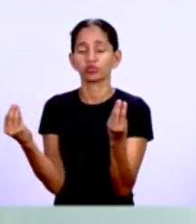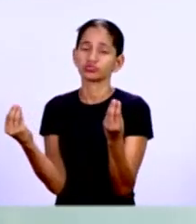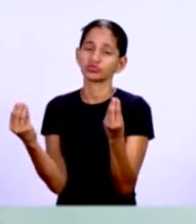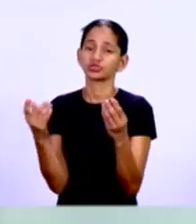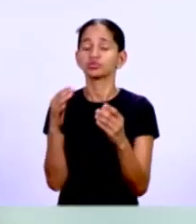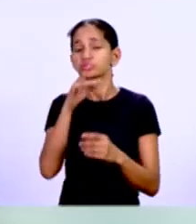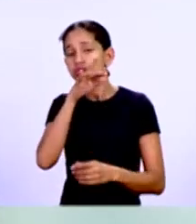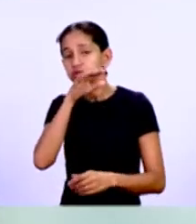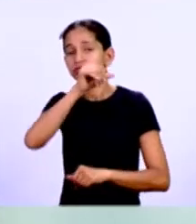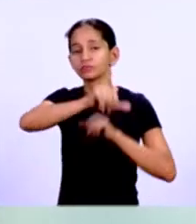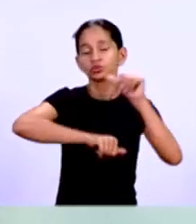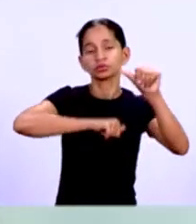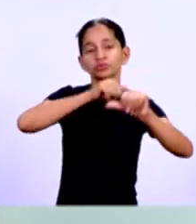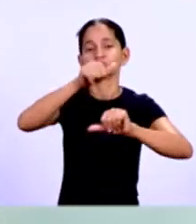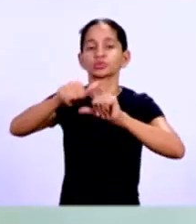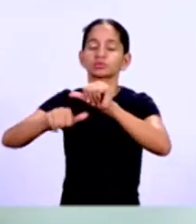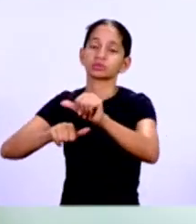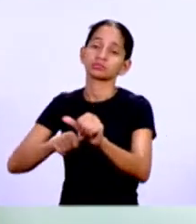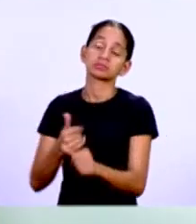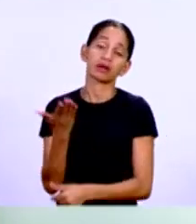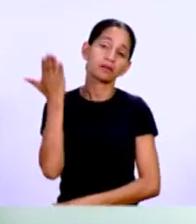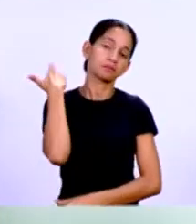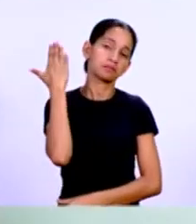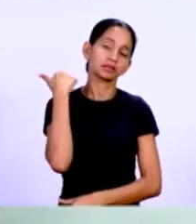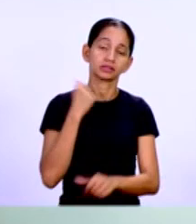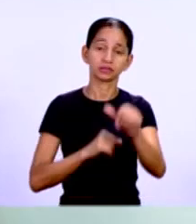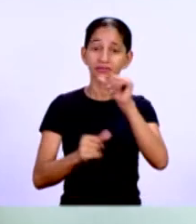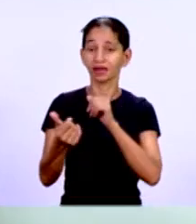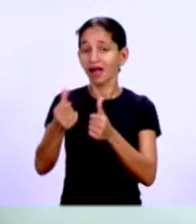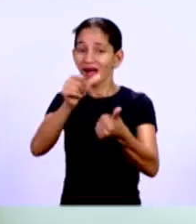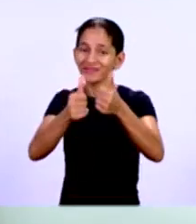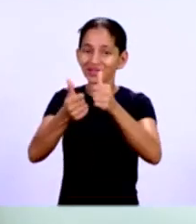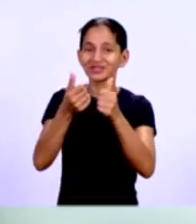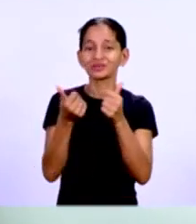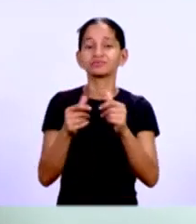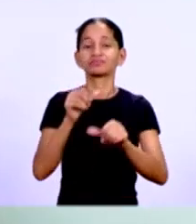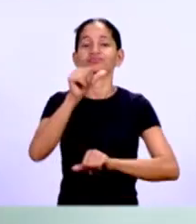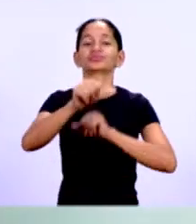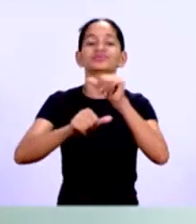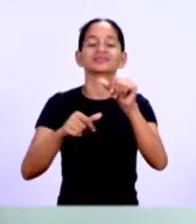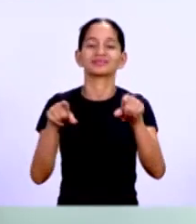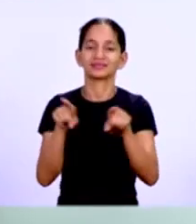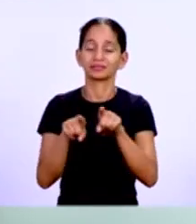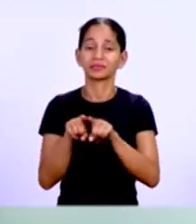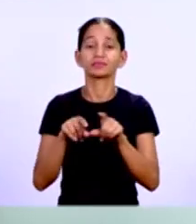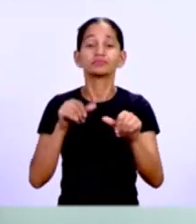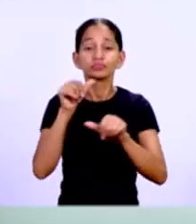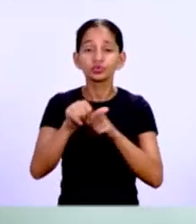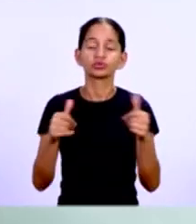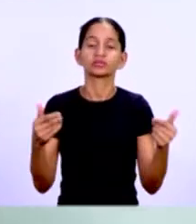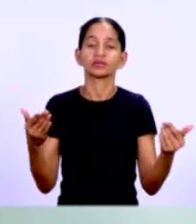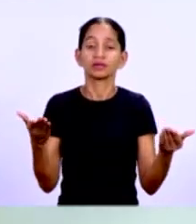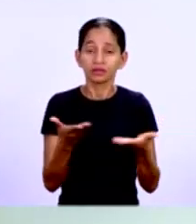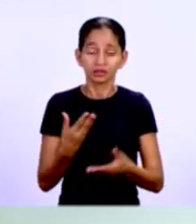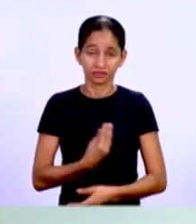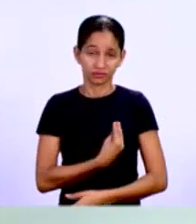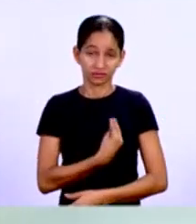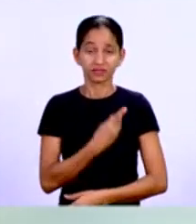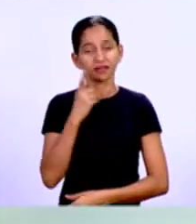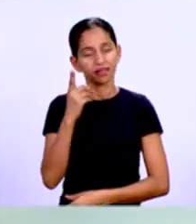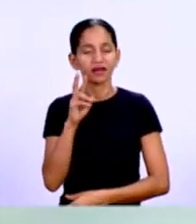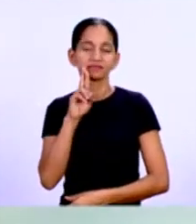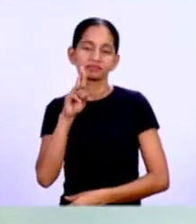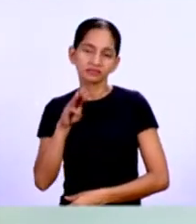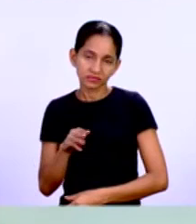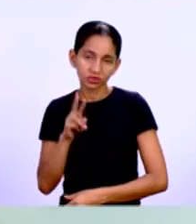o cenário do que você olhou quando você fez análise de cadastro para concessão de crédito, isso vai mudar a realidade. E isso é um risco